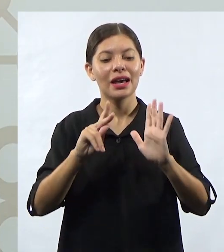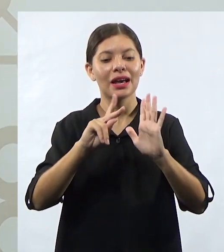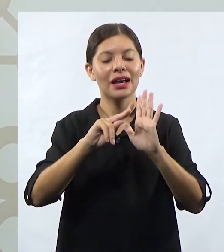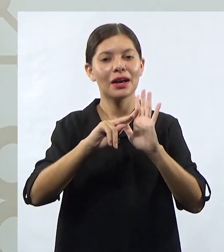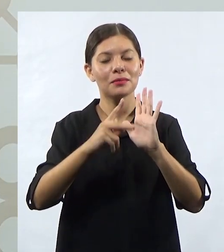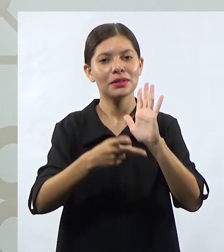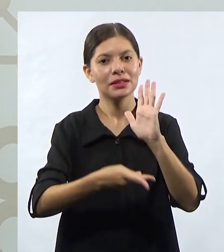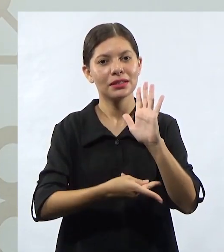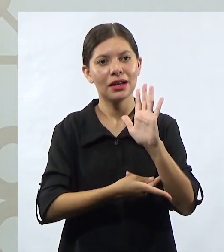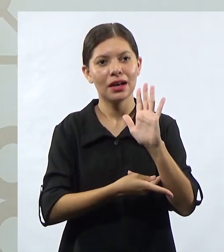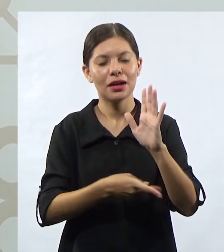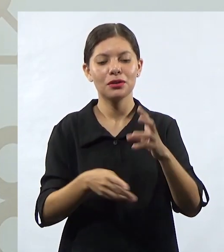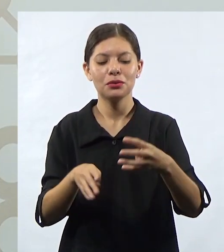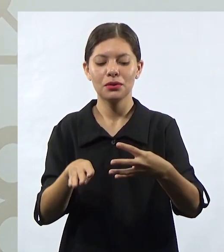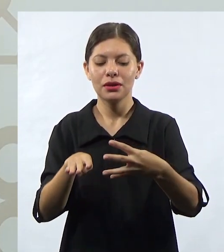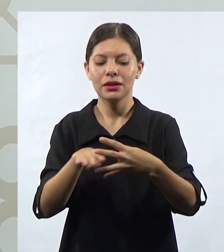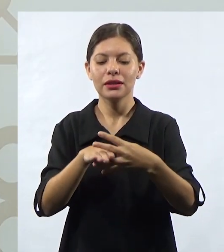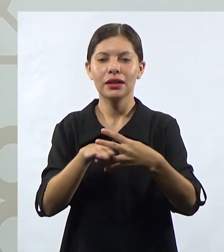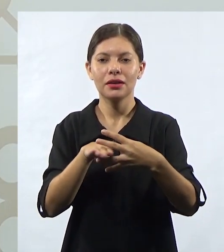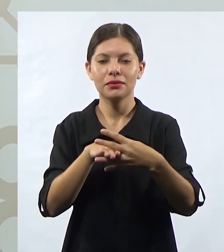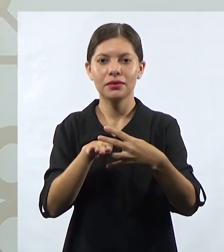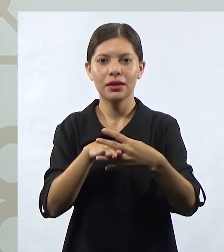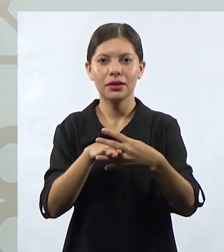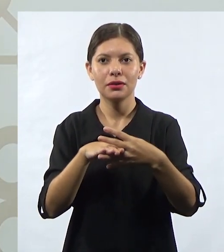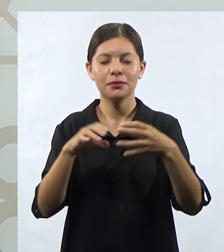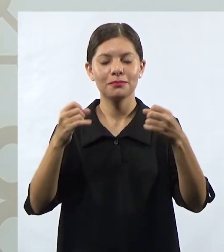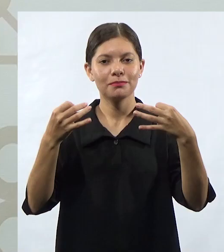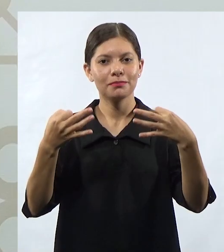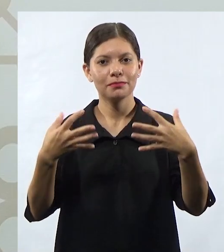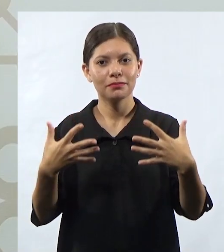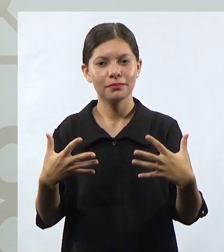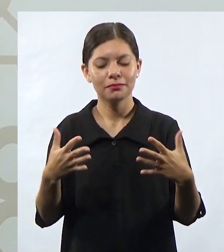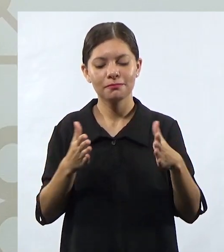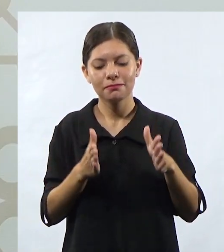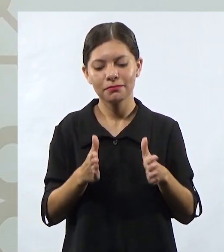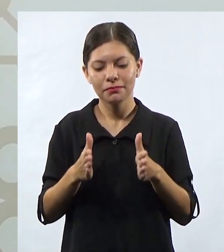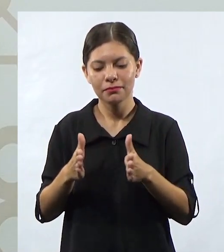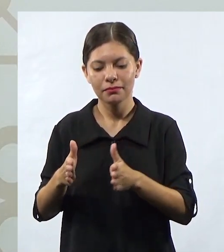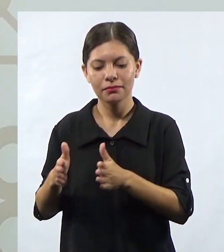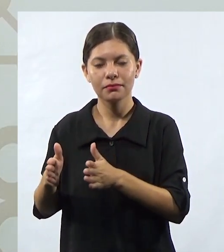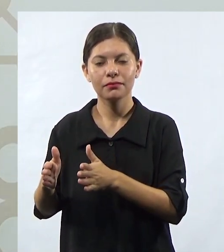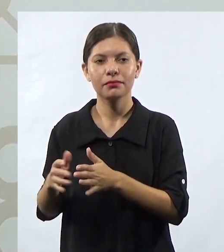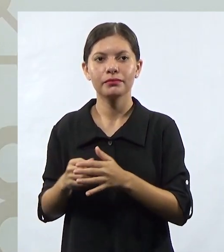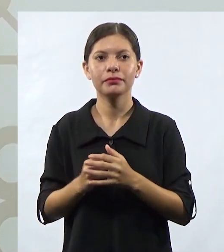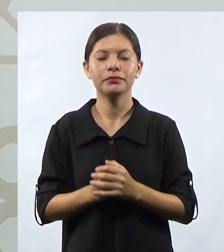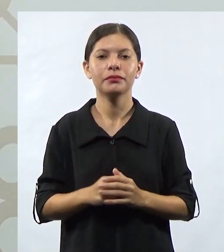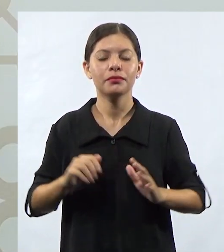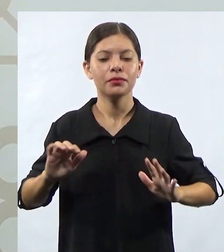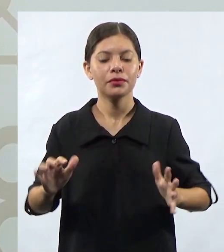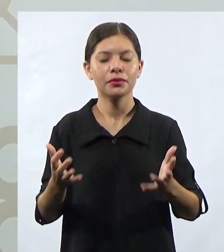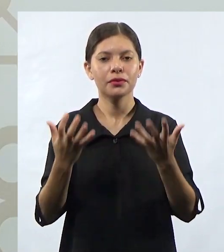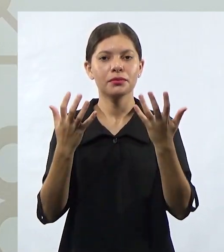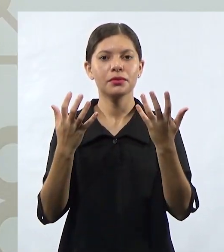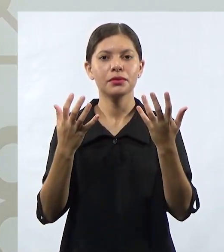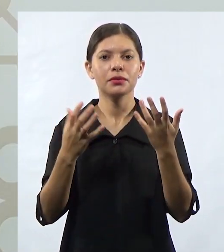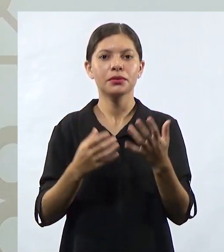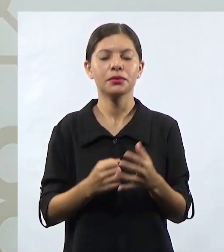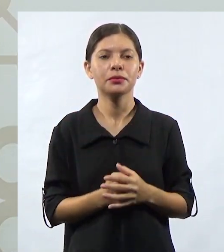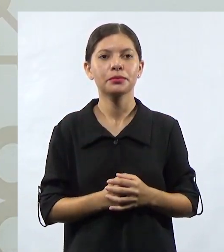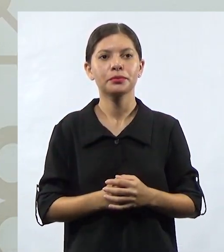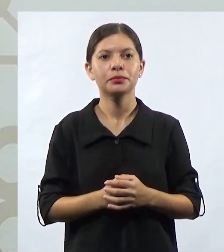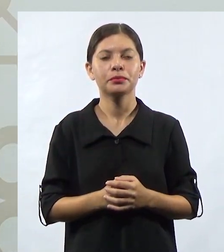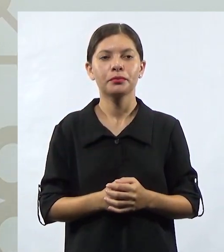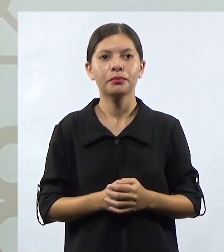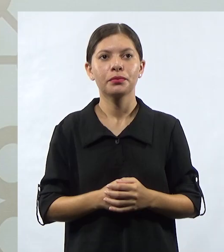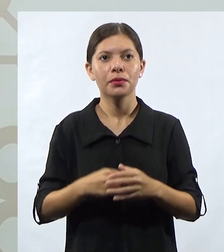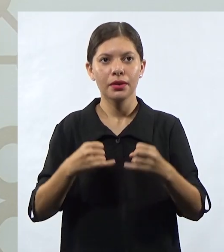Cabeçalho, intervalo e período, descrição e a organização temporal, né? Então, a linha do tempo sem